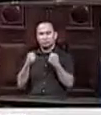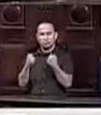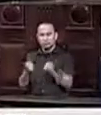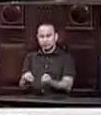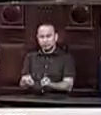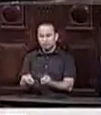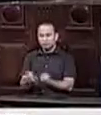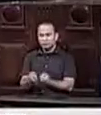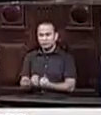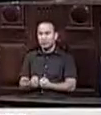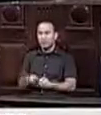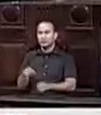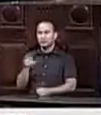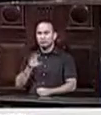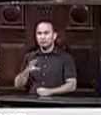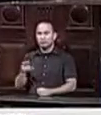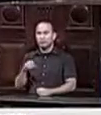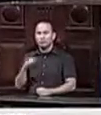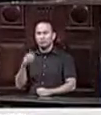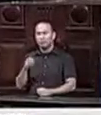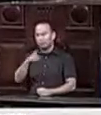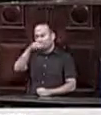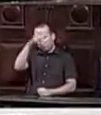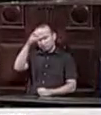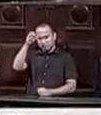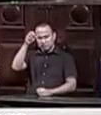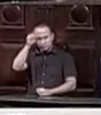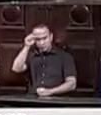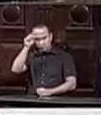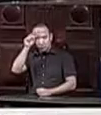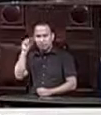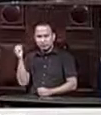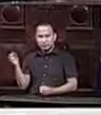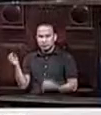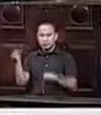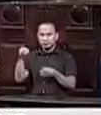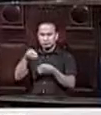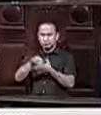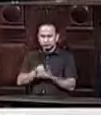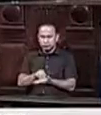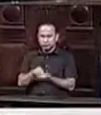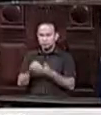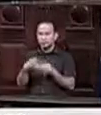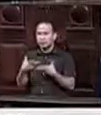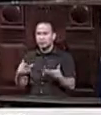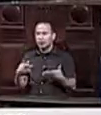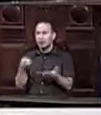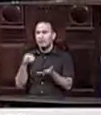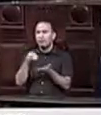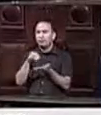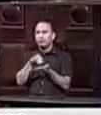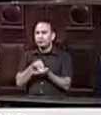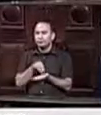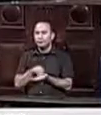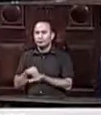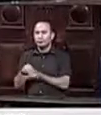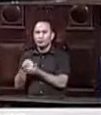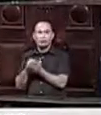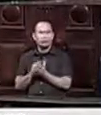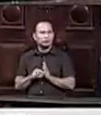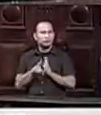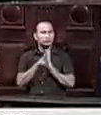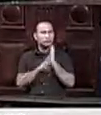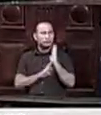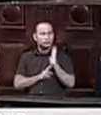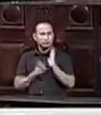Poder Judiciário, ou do Ministério Público. O que se coloca aqui é a imperfeição desse texto que chegou à